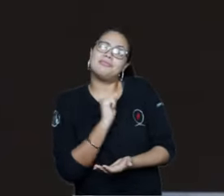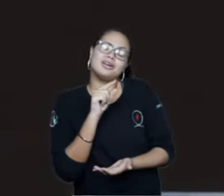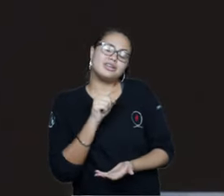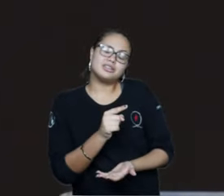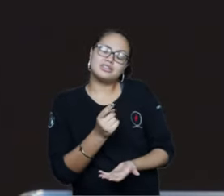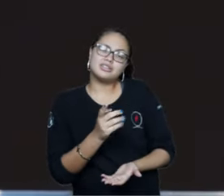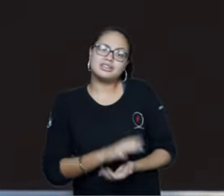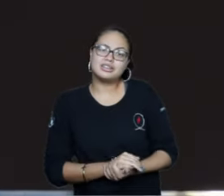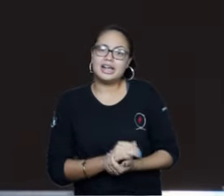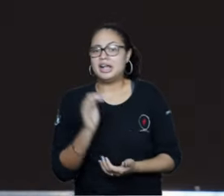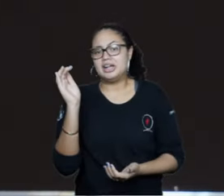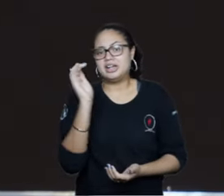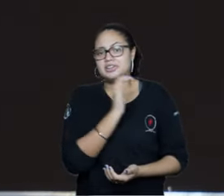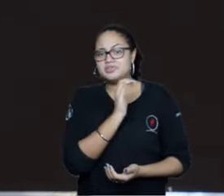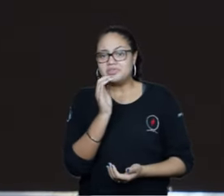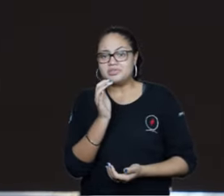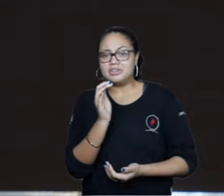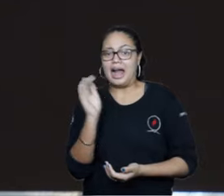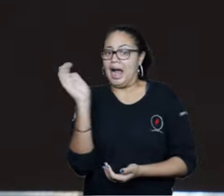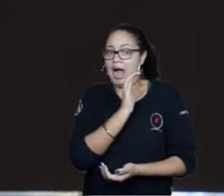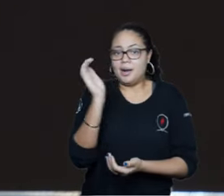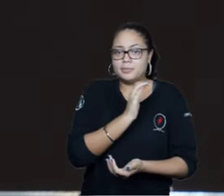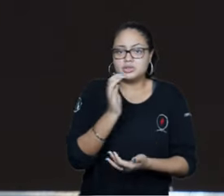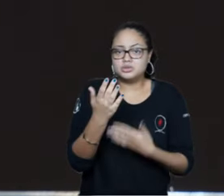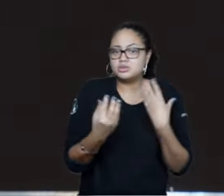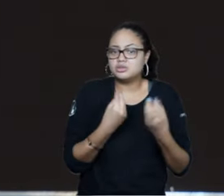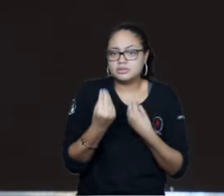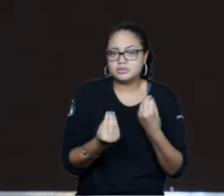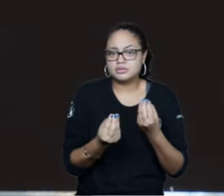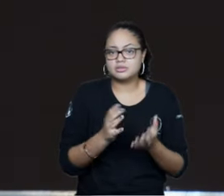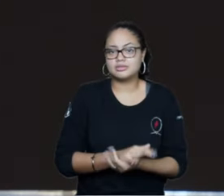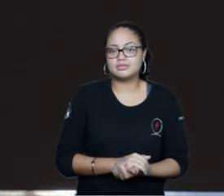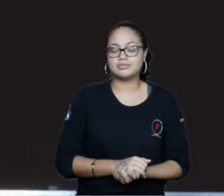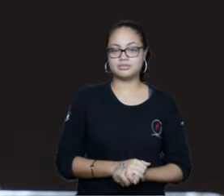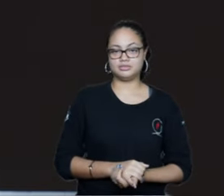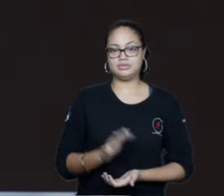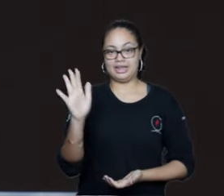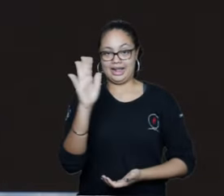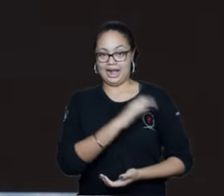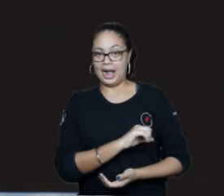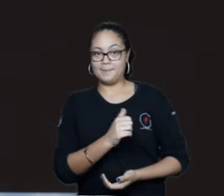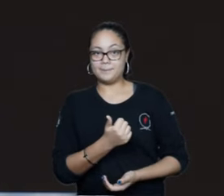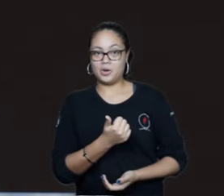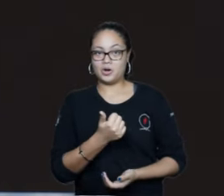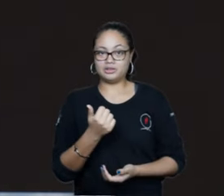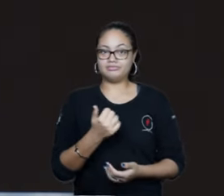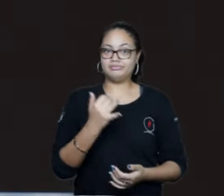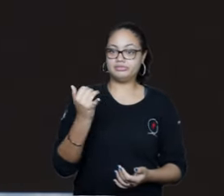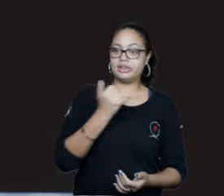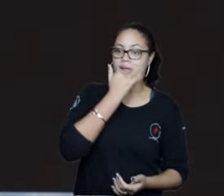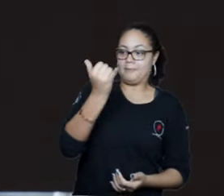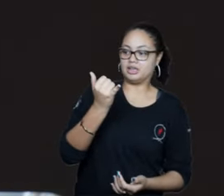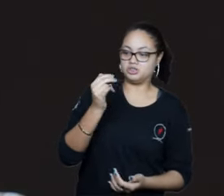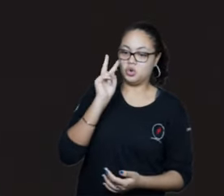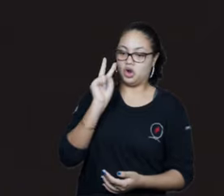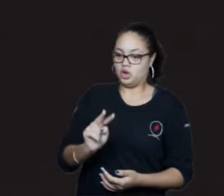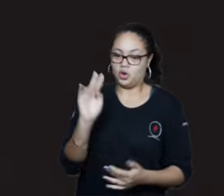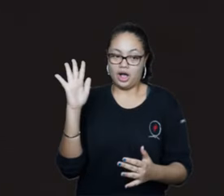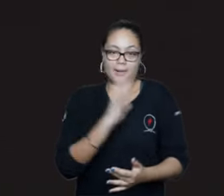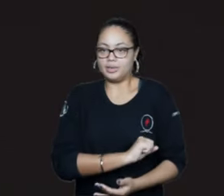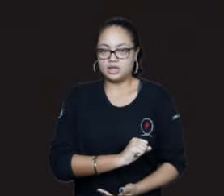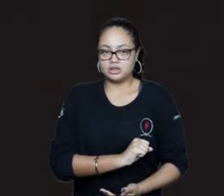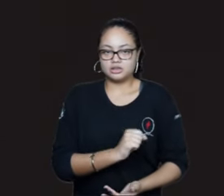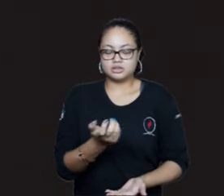em velocidades espantosas amor a primeira vista já viu esse ditado em velocidades